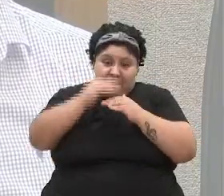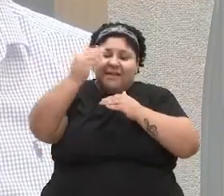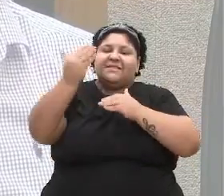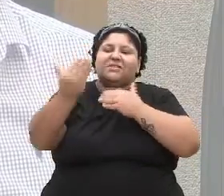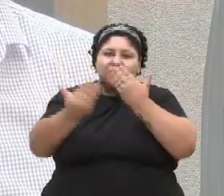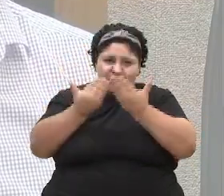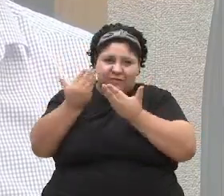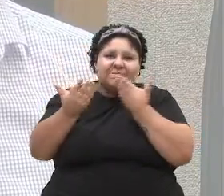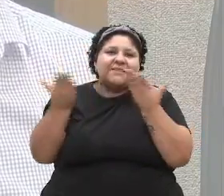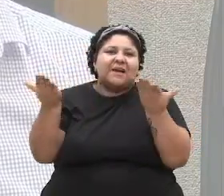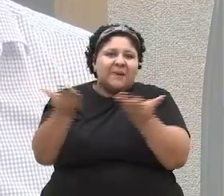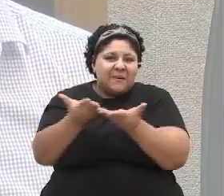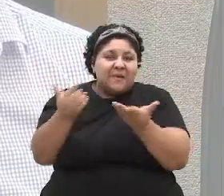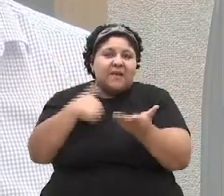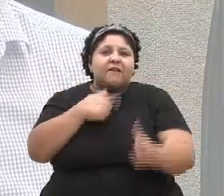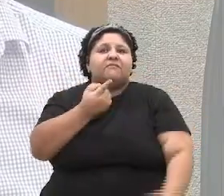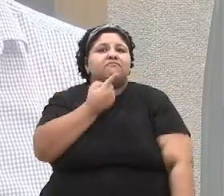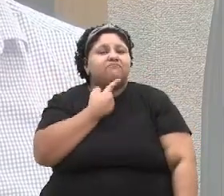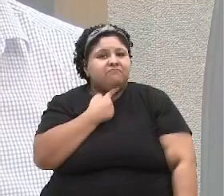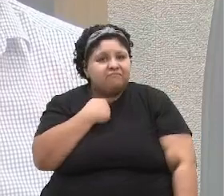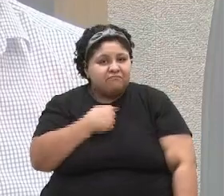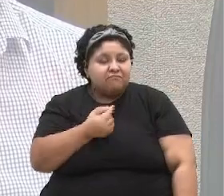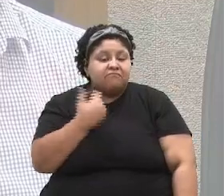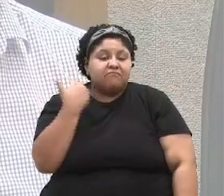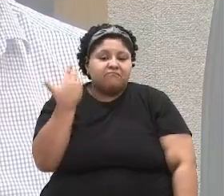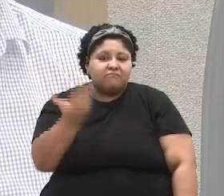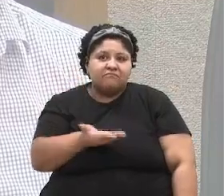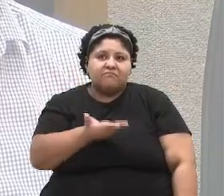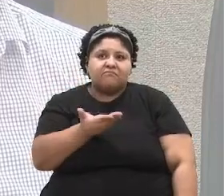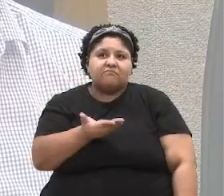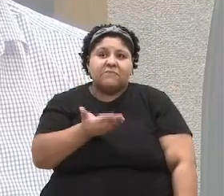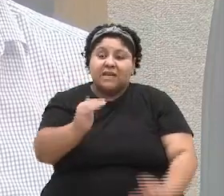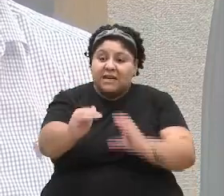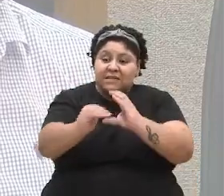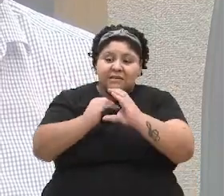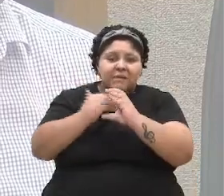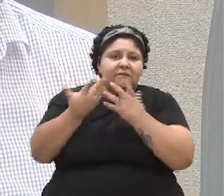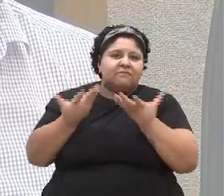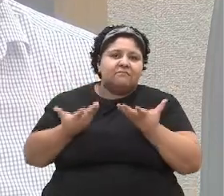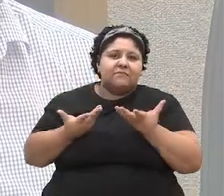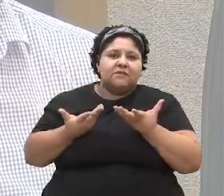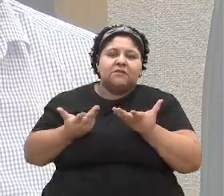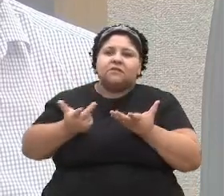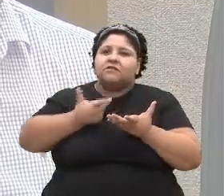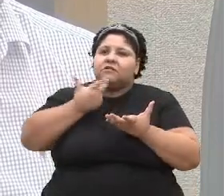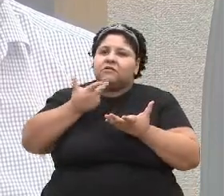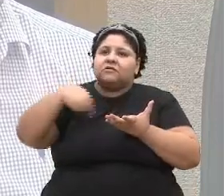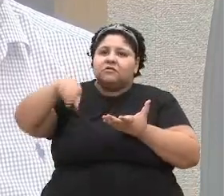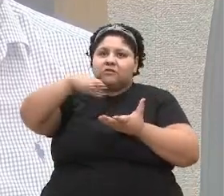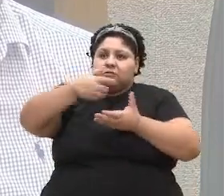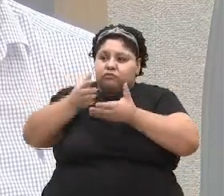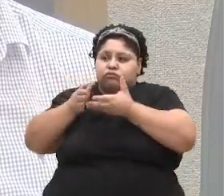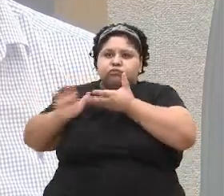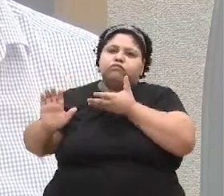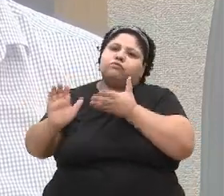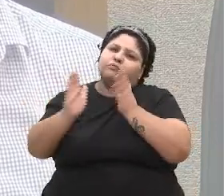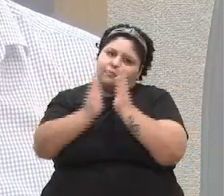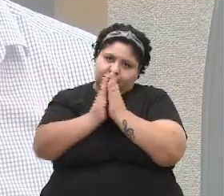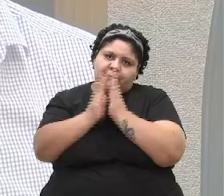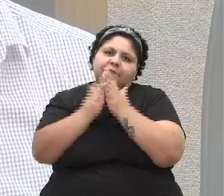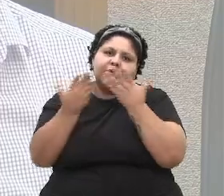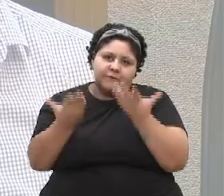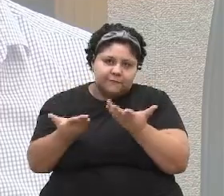ainda. Eu gostaria de, pelo menos, receber isso. E dizerem que nós somos contra, por favor,